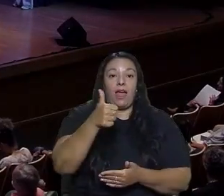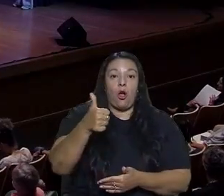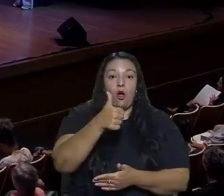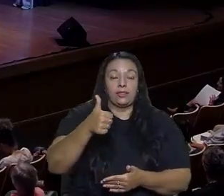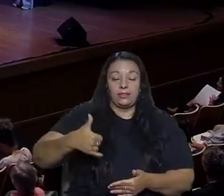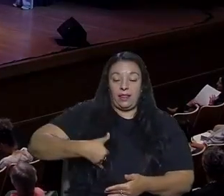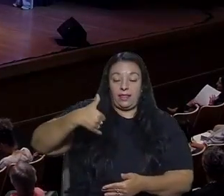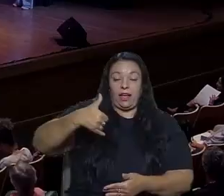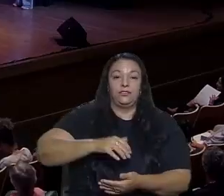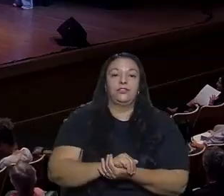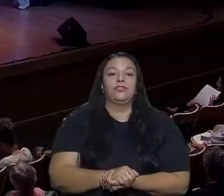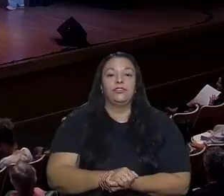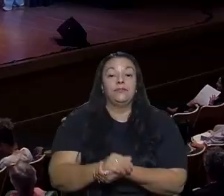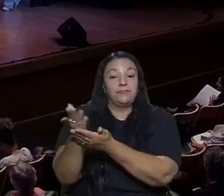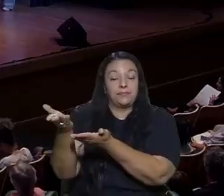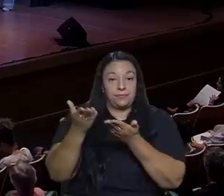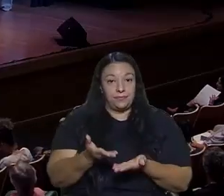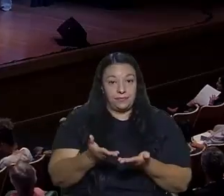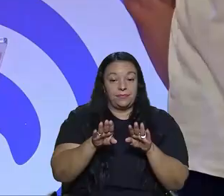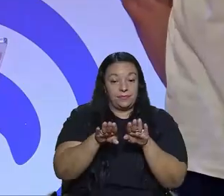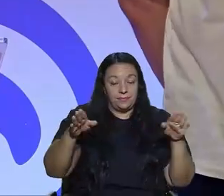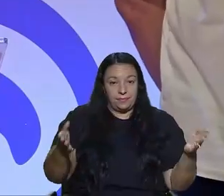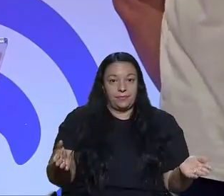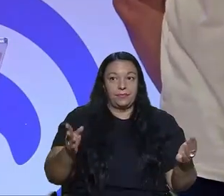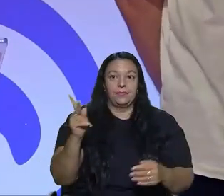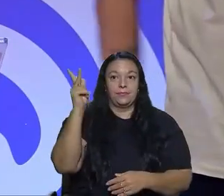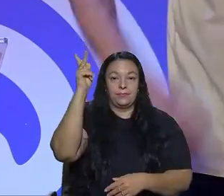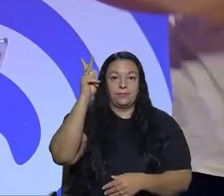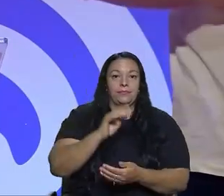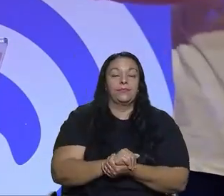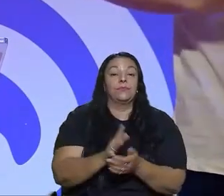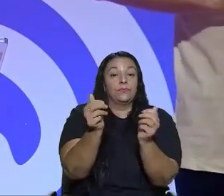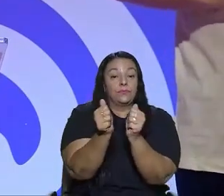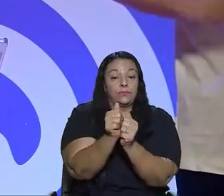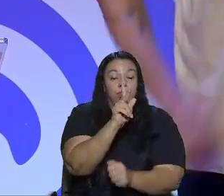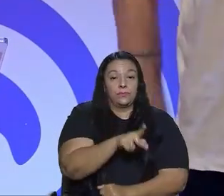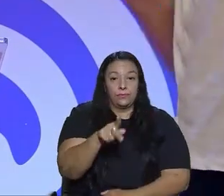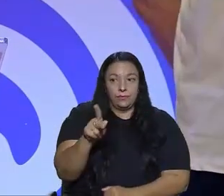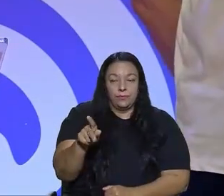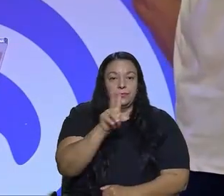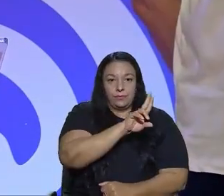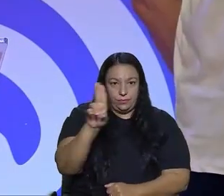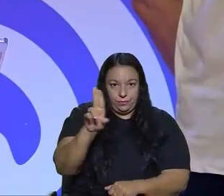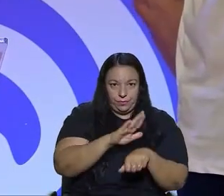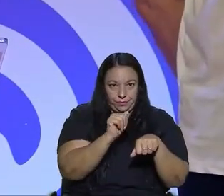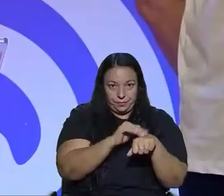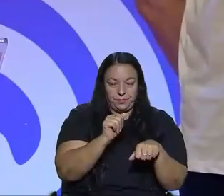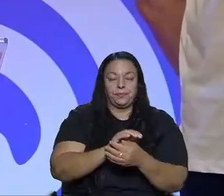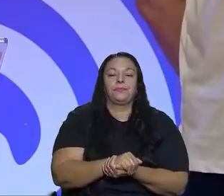anos. E eu convido para subir ao palco os vencedores ao lado de seus professores, assim que os nomes